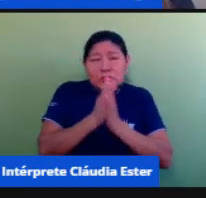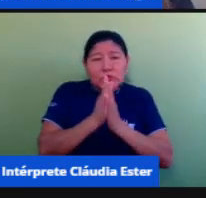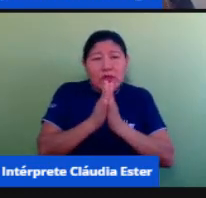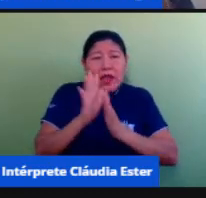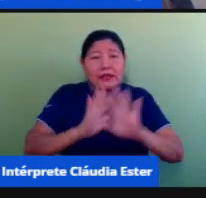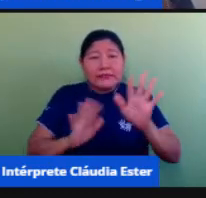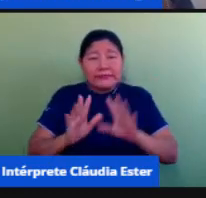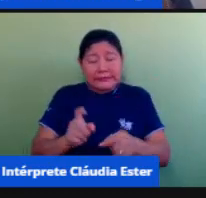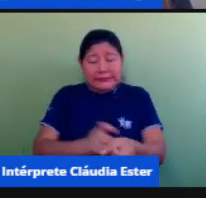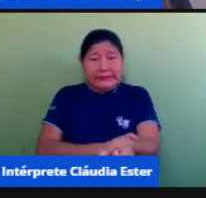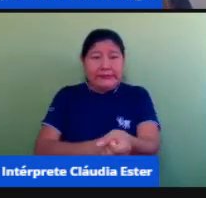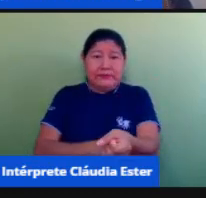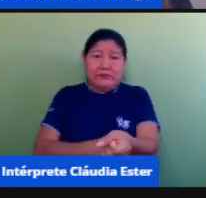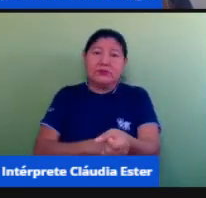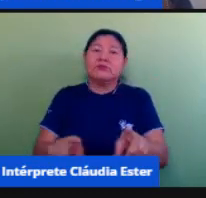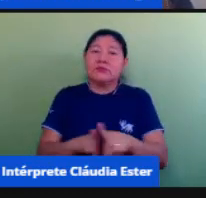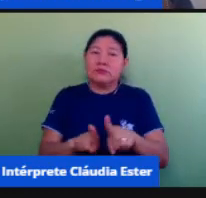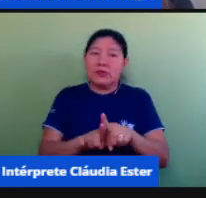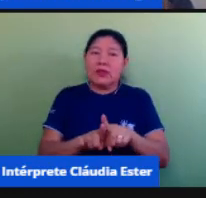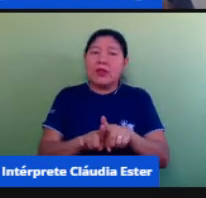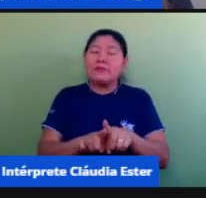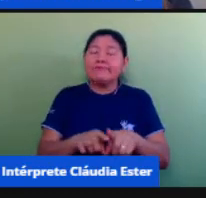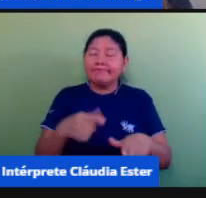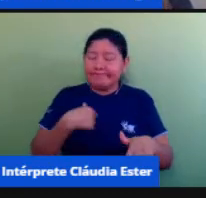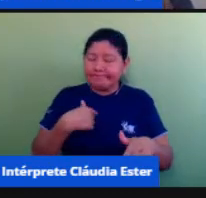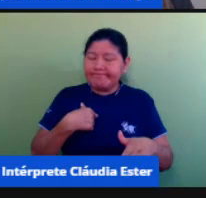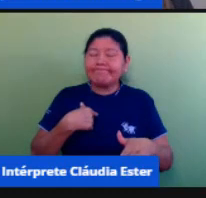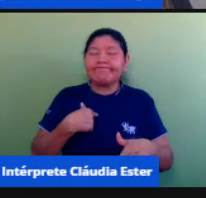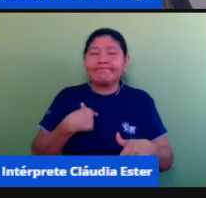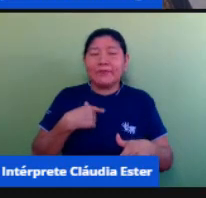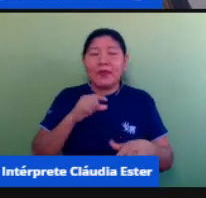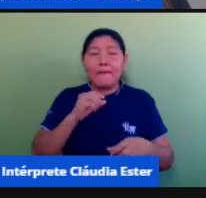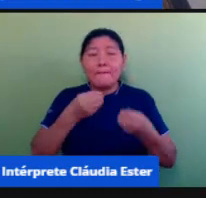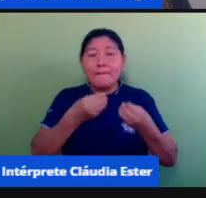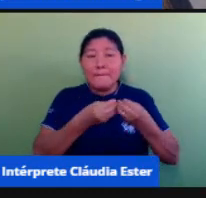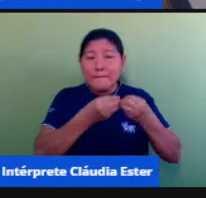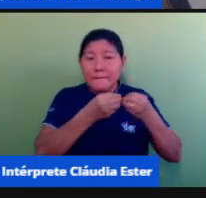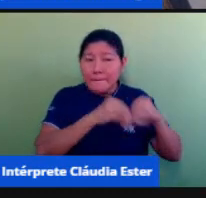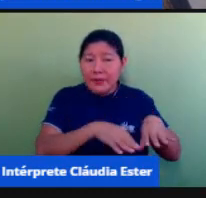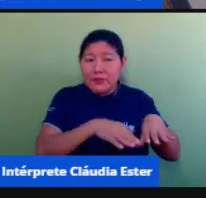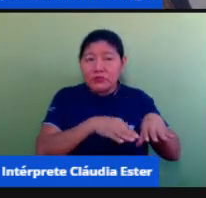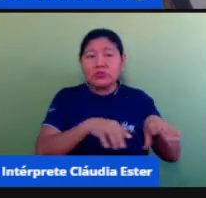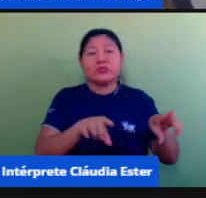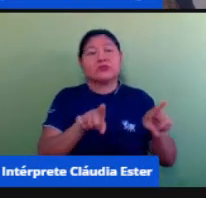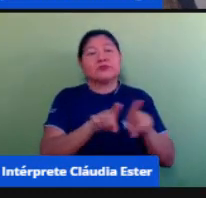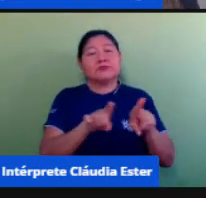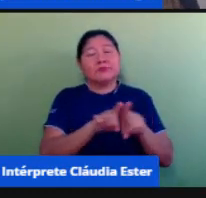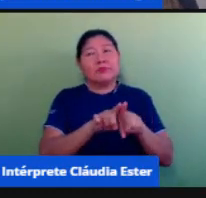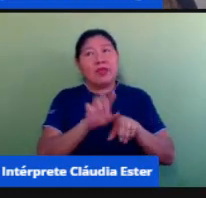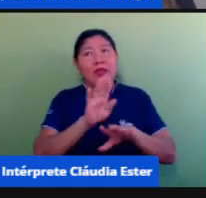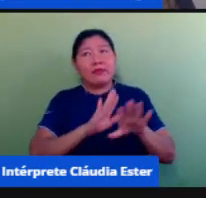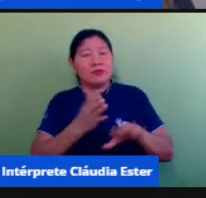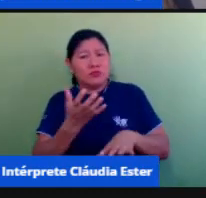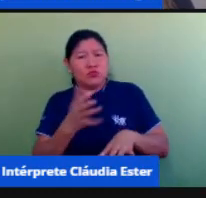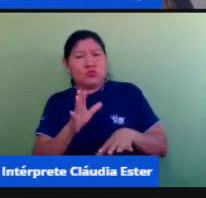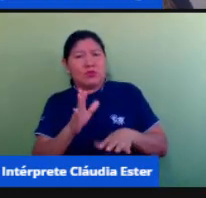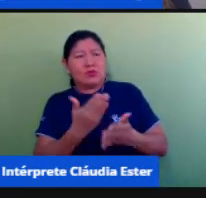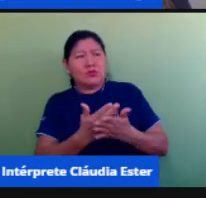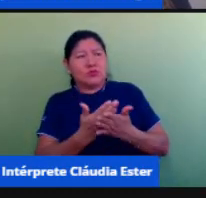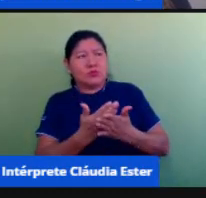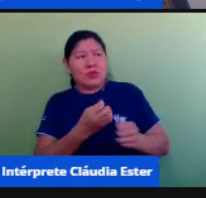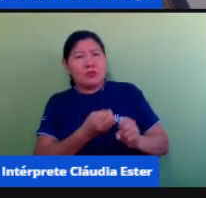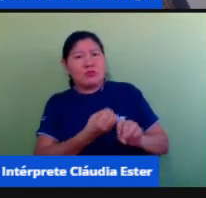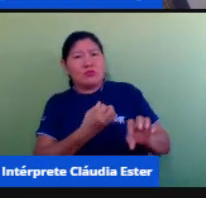tem atrapalhado, né? Ele está com dificuldade de se organizar para estudar remotamente, ou em situações está com dificuldade de